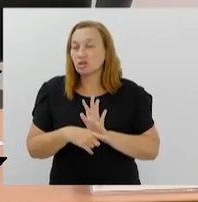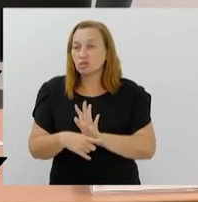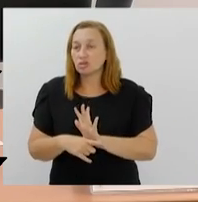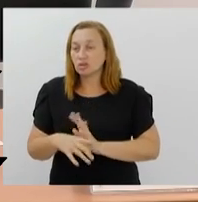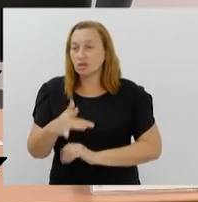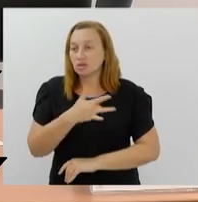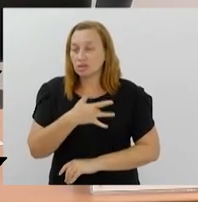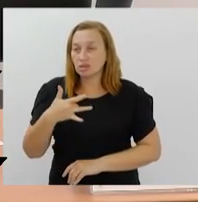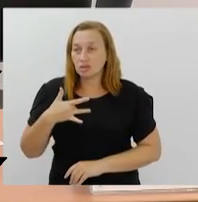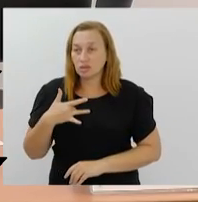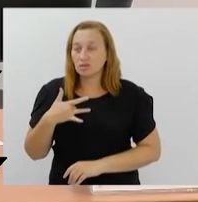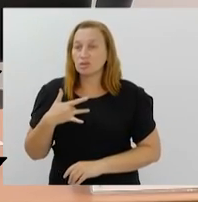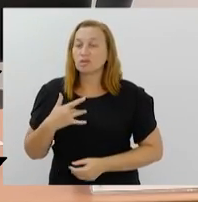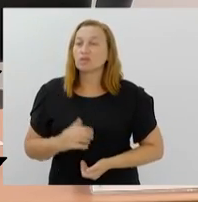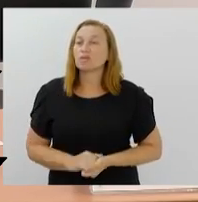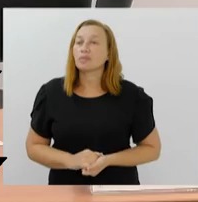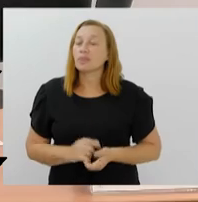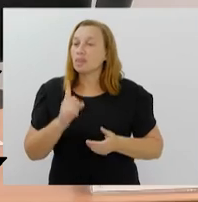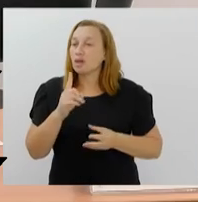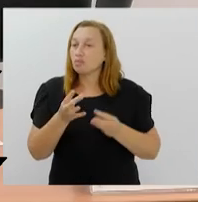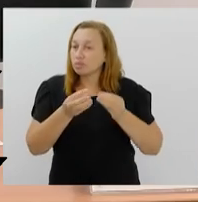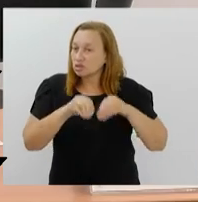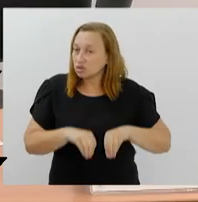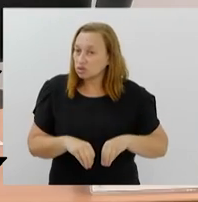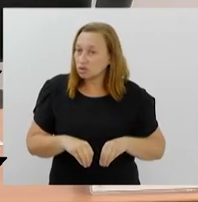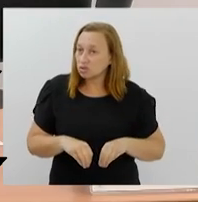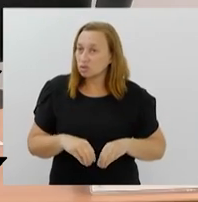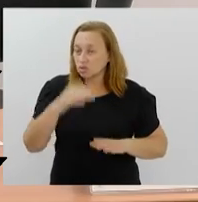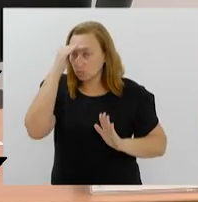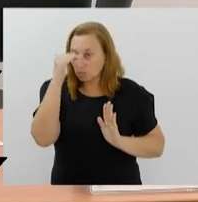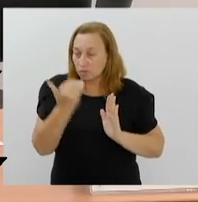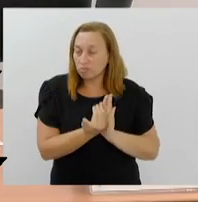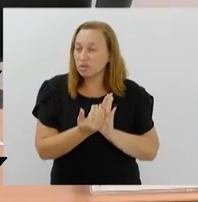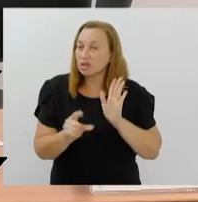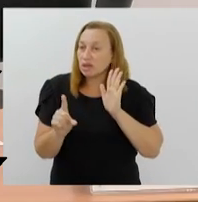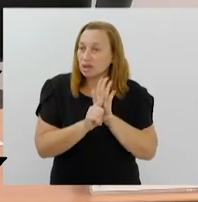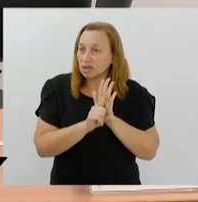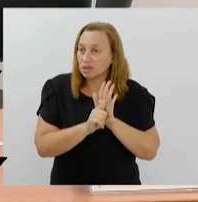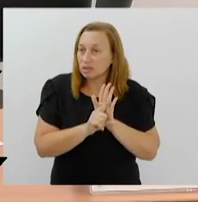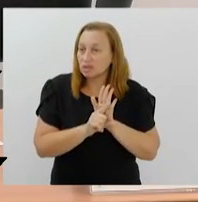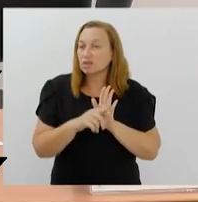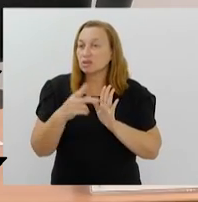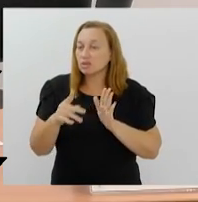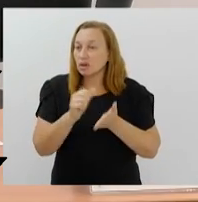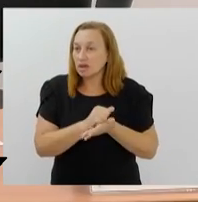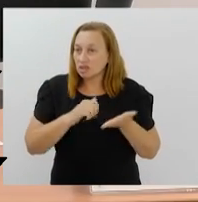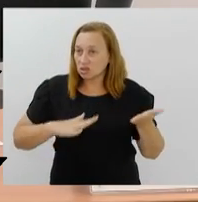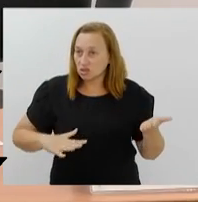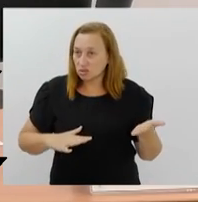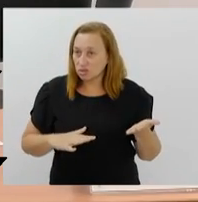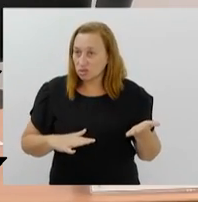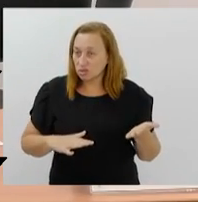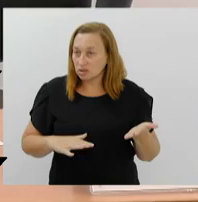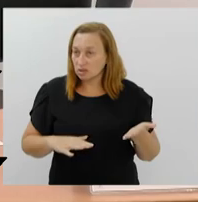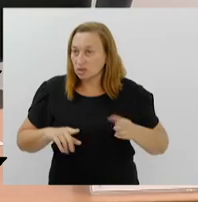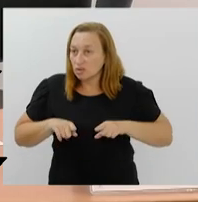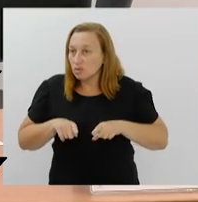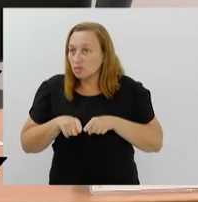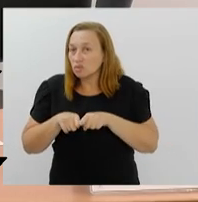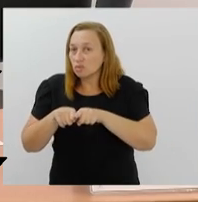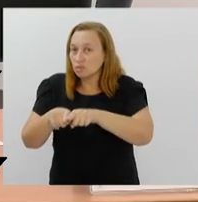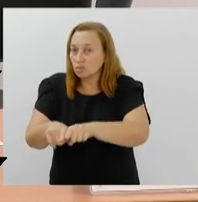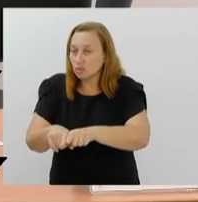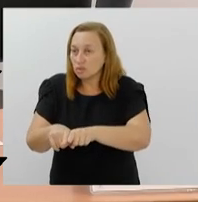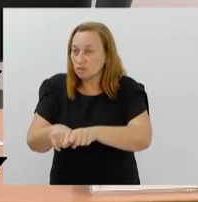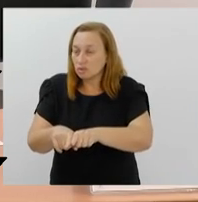do cumprimento da legislação específica que rege a sua atividade e simultaneamente